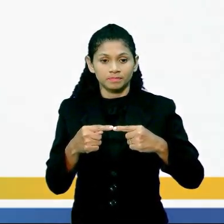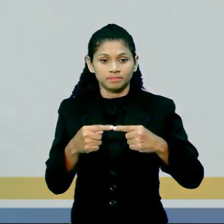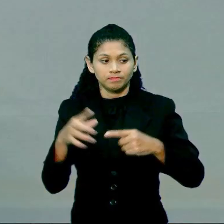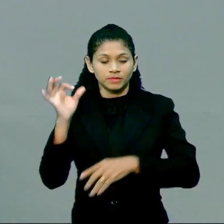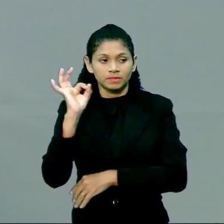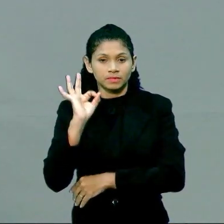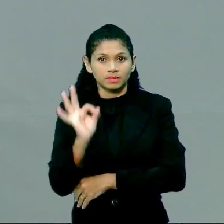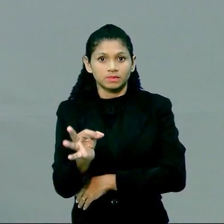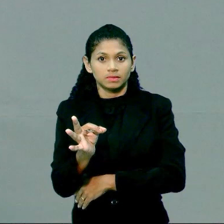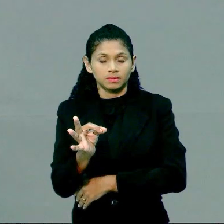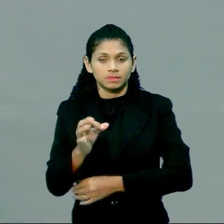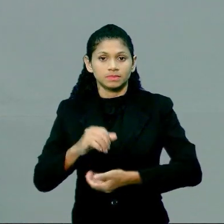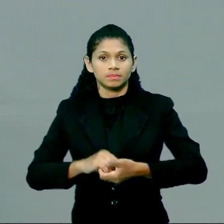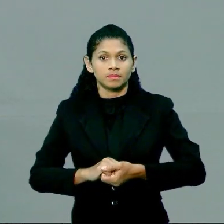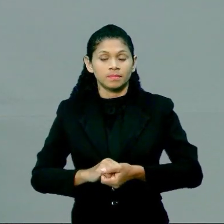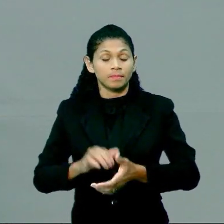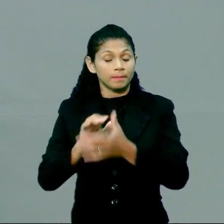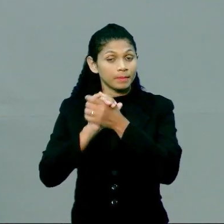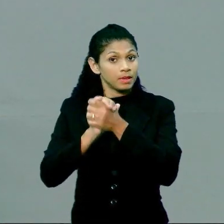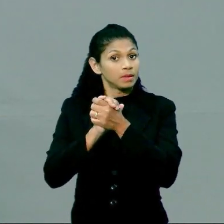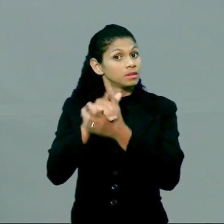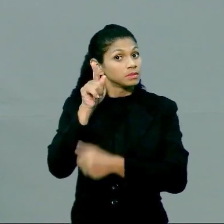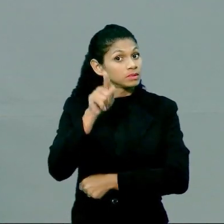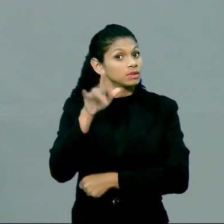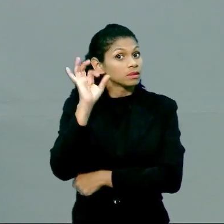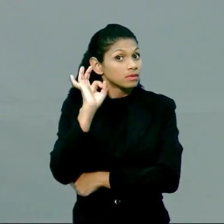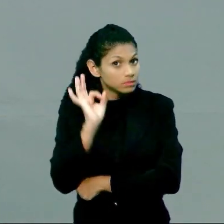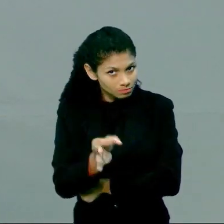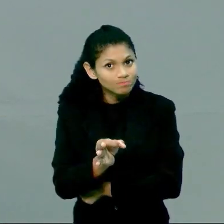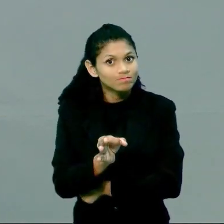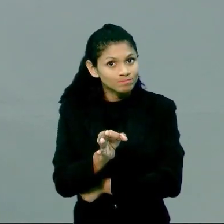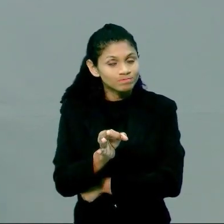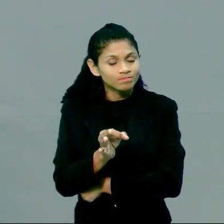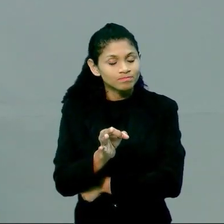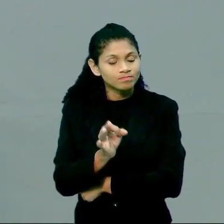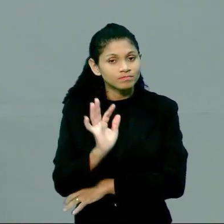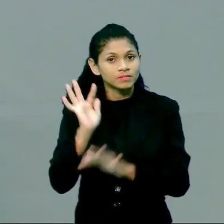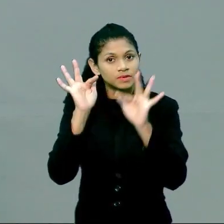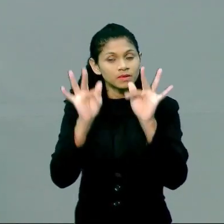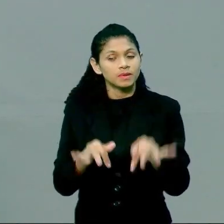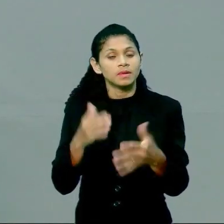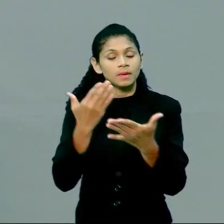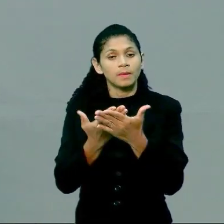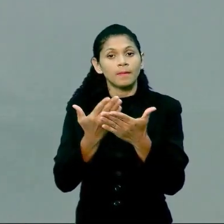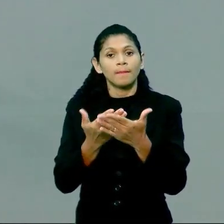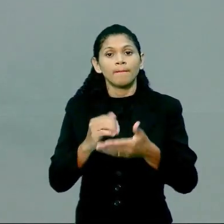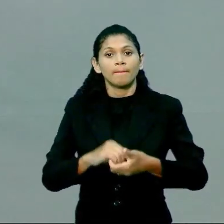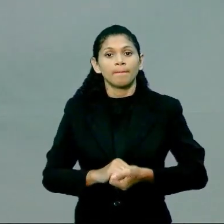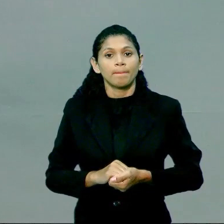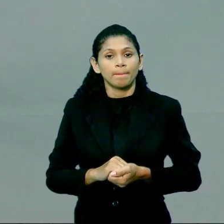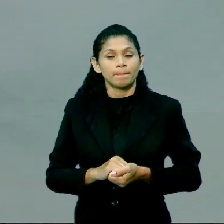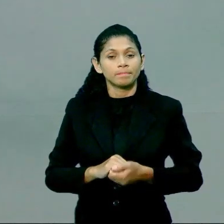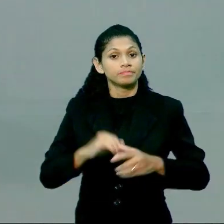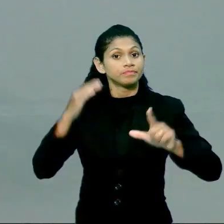errar e ser feliz. Parabéns para você que acertou. Então é isso, galera. Chegamos ao final de mais uma aula.